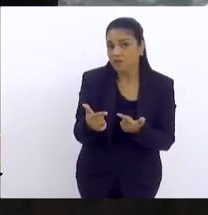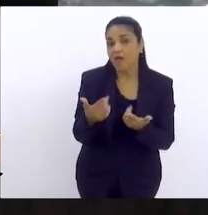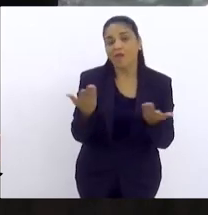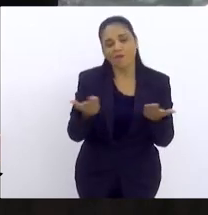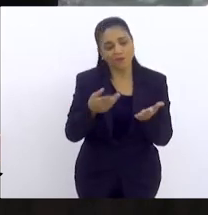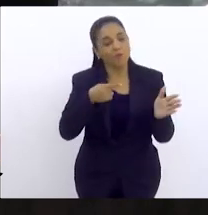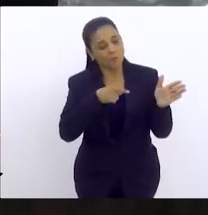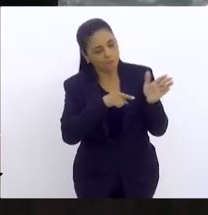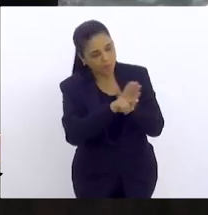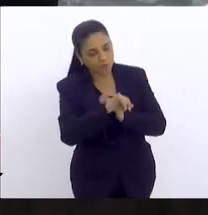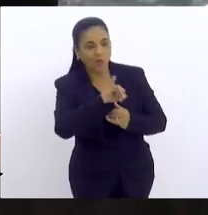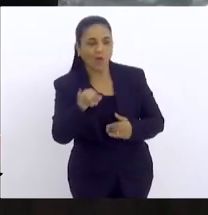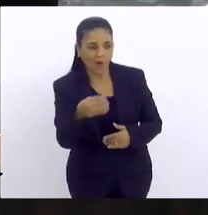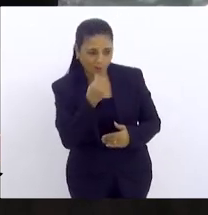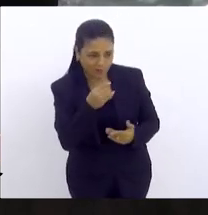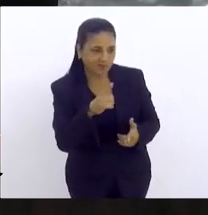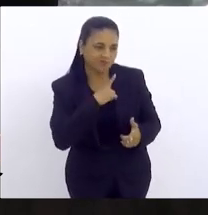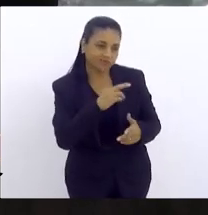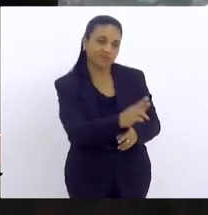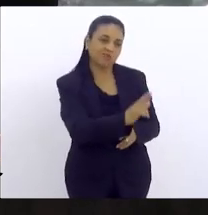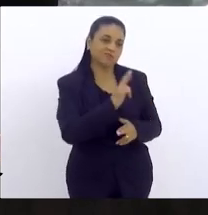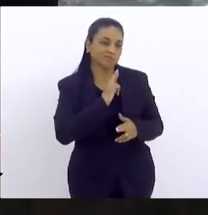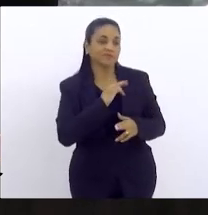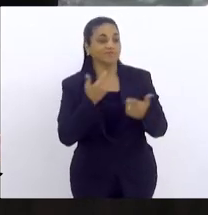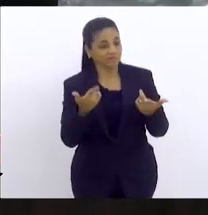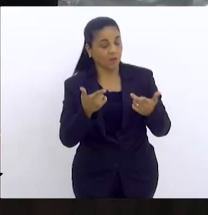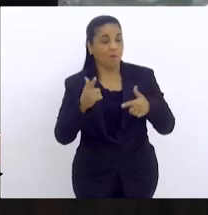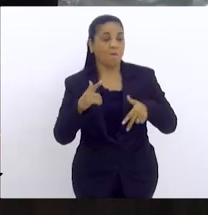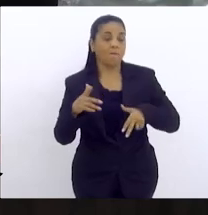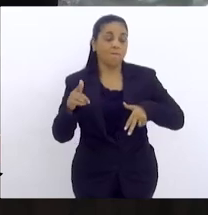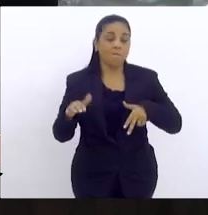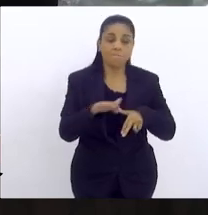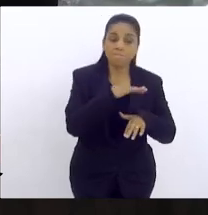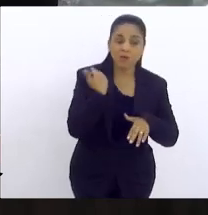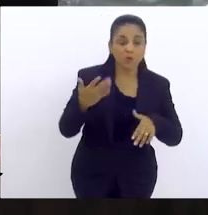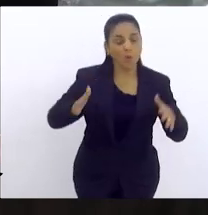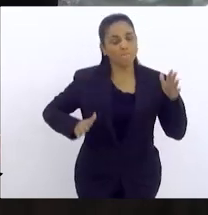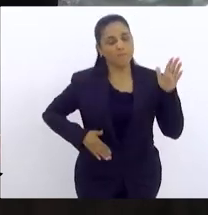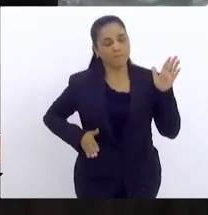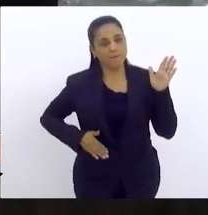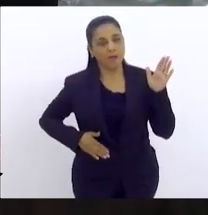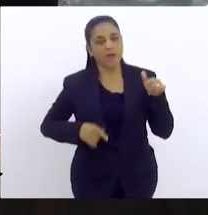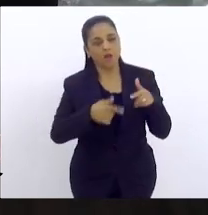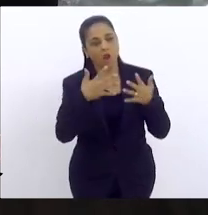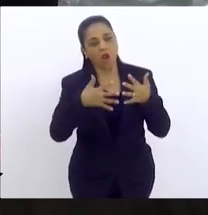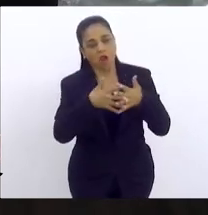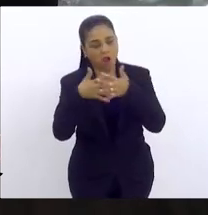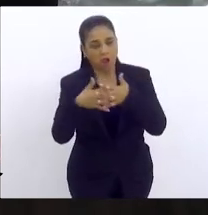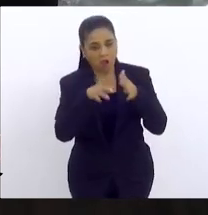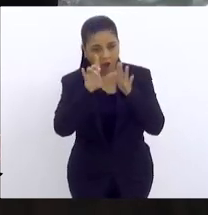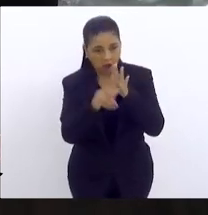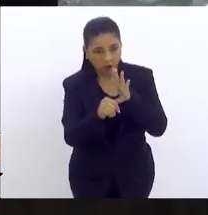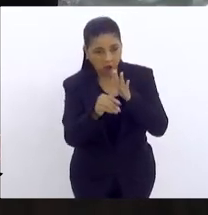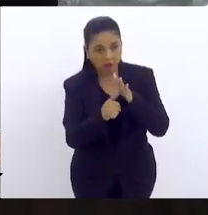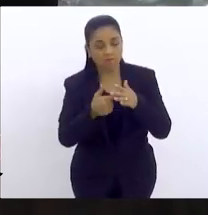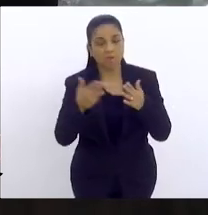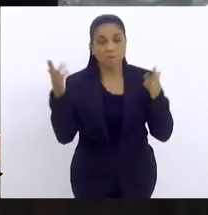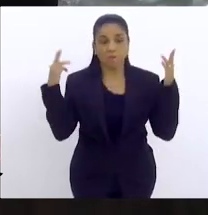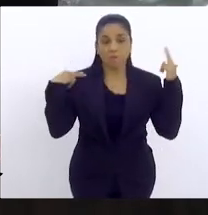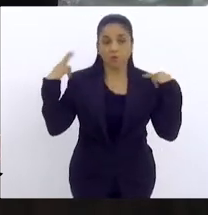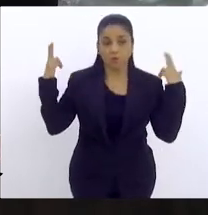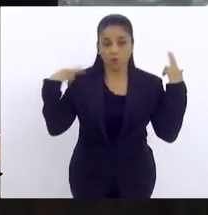ao coronel porque o Coronel me respondeu matamos um vagabundo Porque infelizmente ele roubaram a carga levaram o motorista